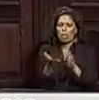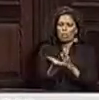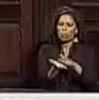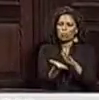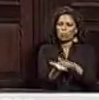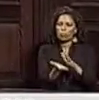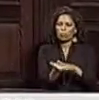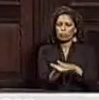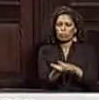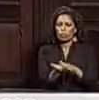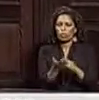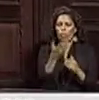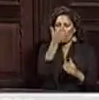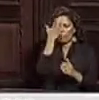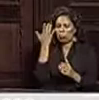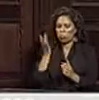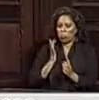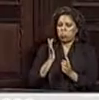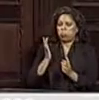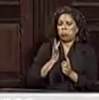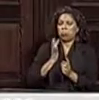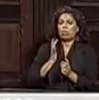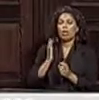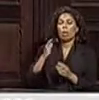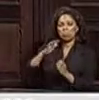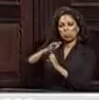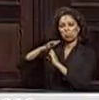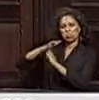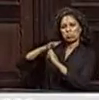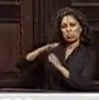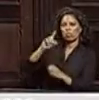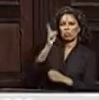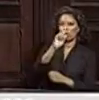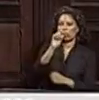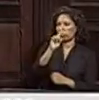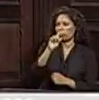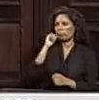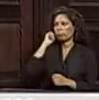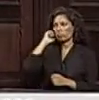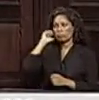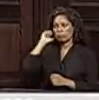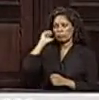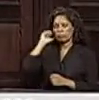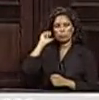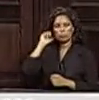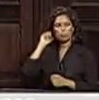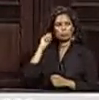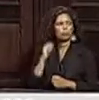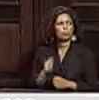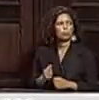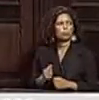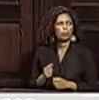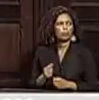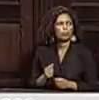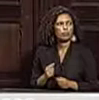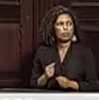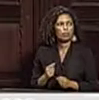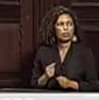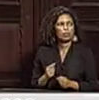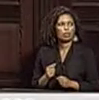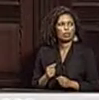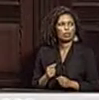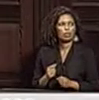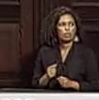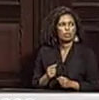continuar baseando o seu modelo de desenvolvimento nem no petróleo, nem no subsídio ao grande capital. E, nesse